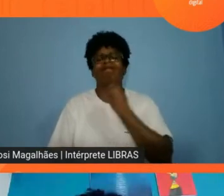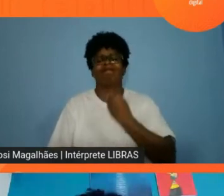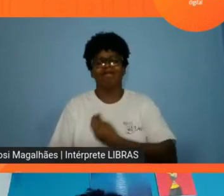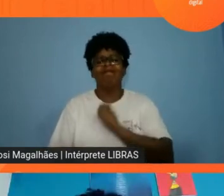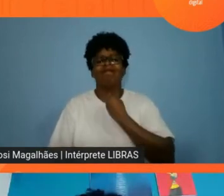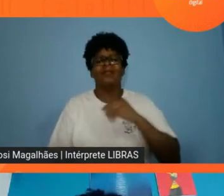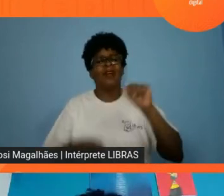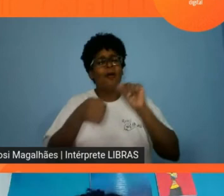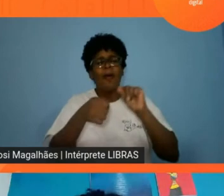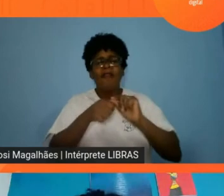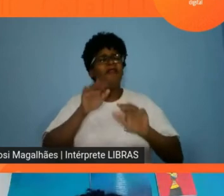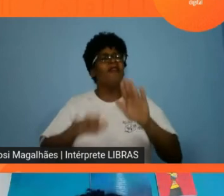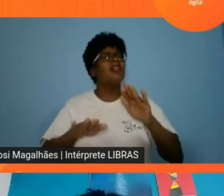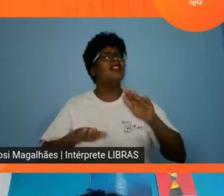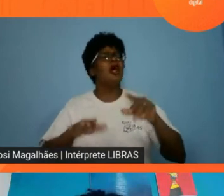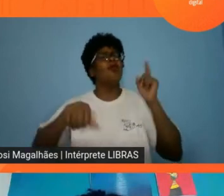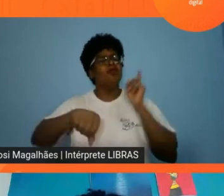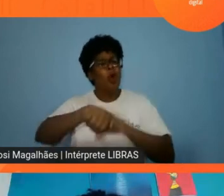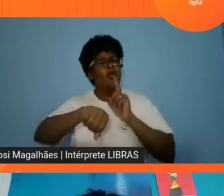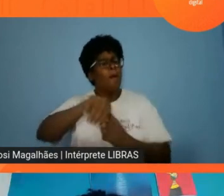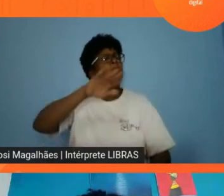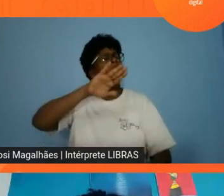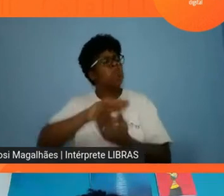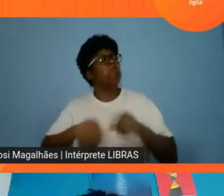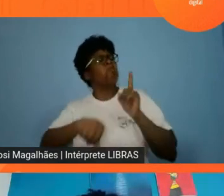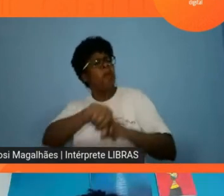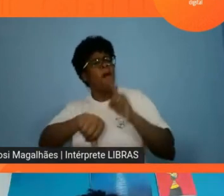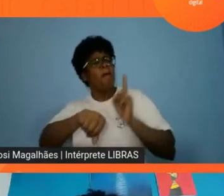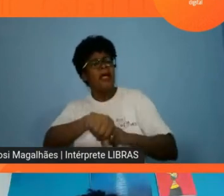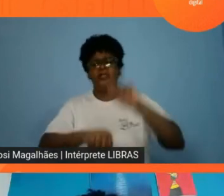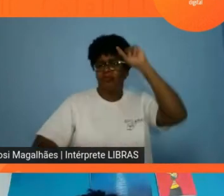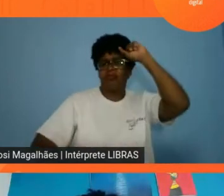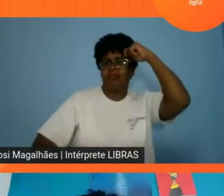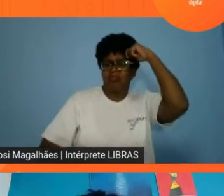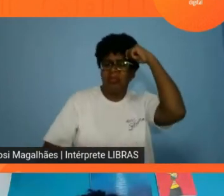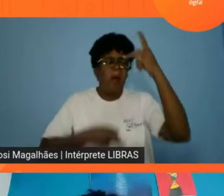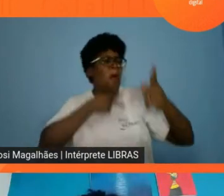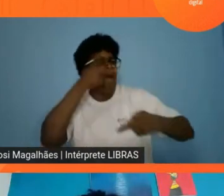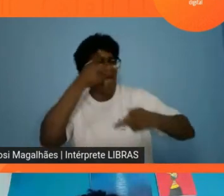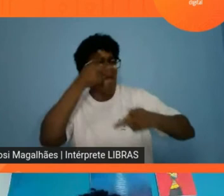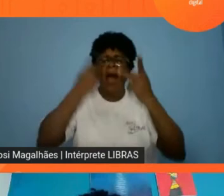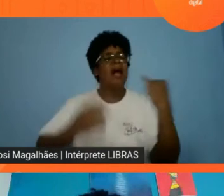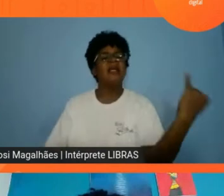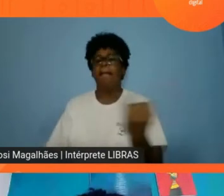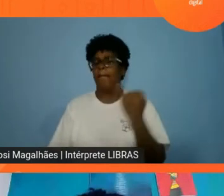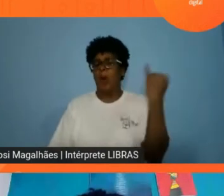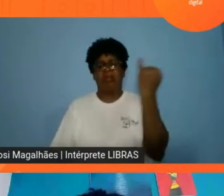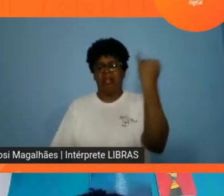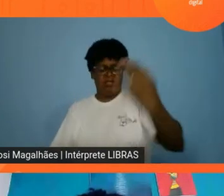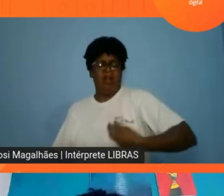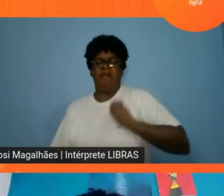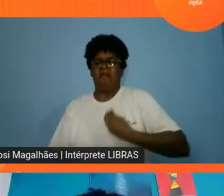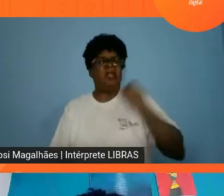Uma vez que nós somos o tempo inteiro convencidos de que a nossa narrativa ela não importa, né? Que a nossa vida, o nosso corpo, ele